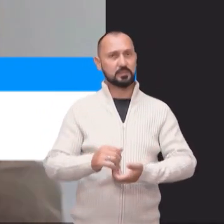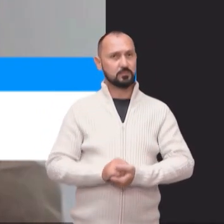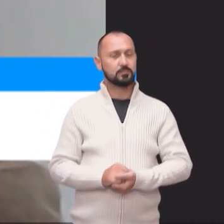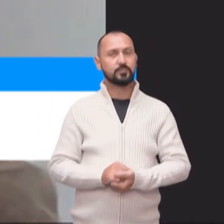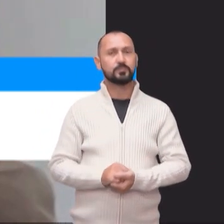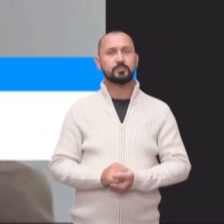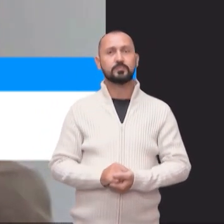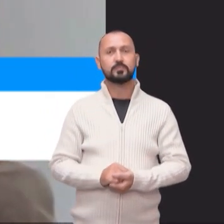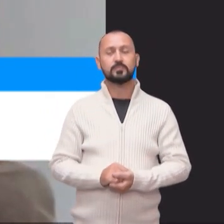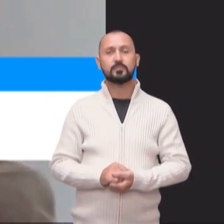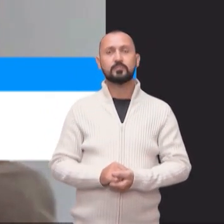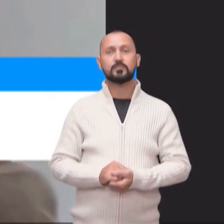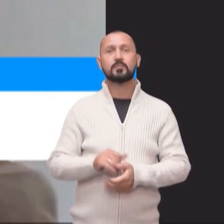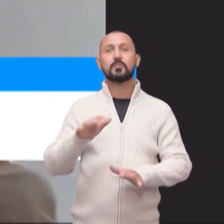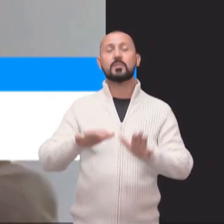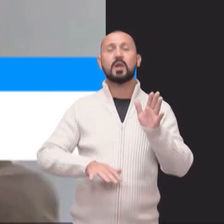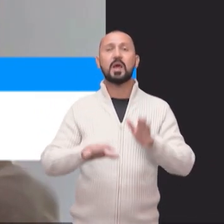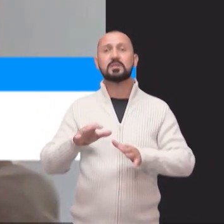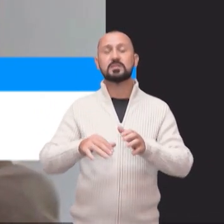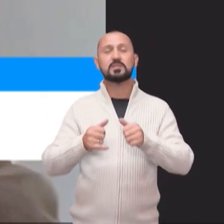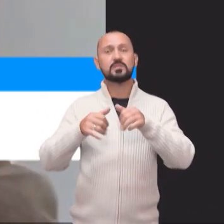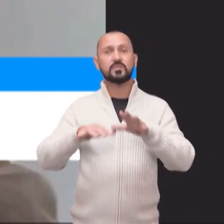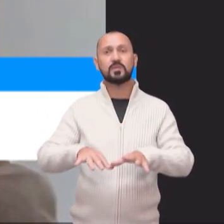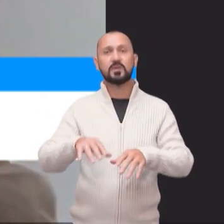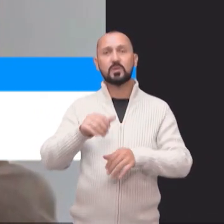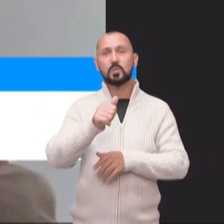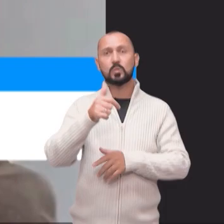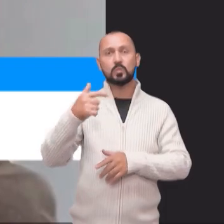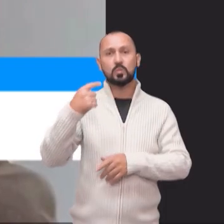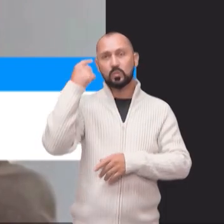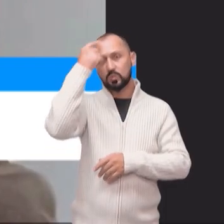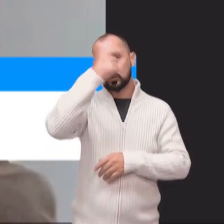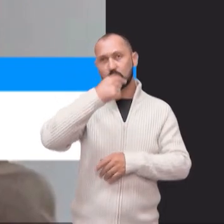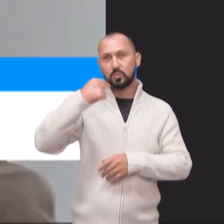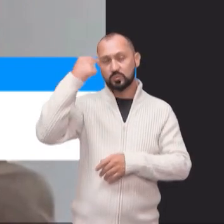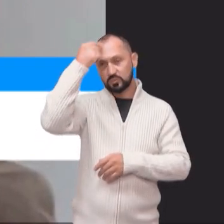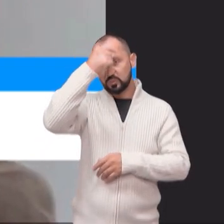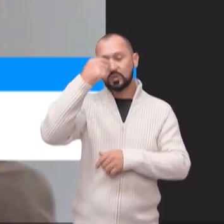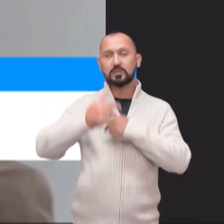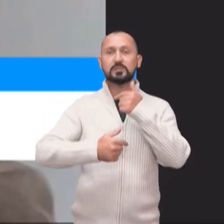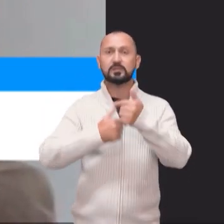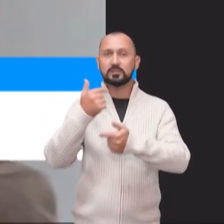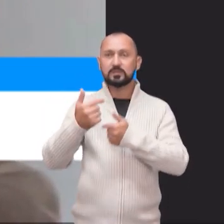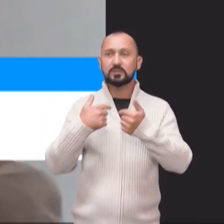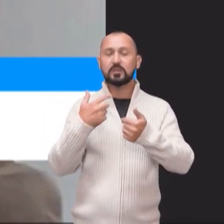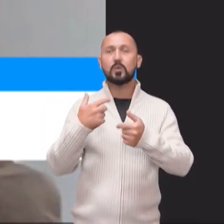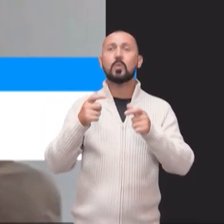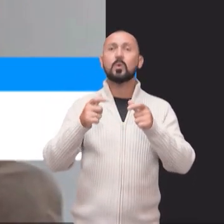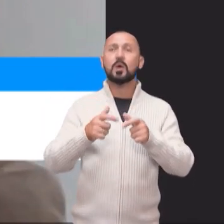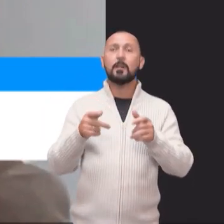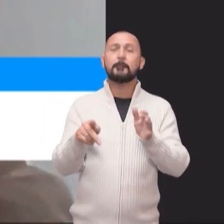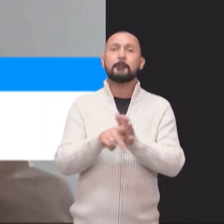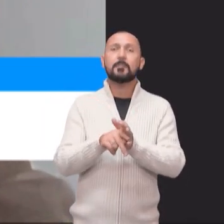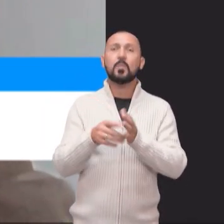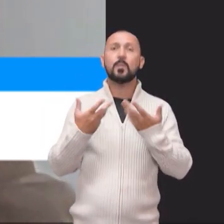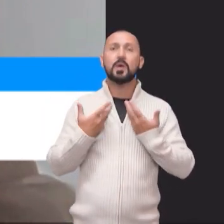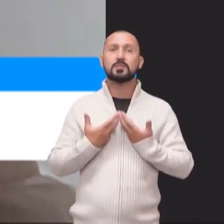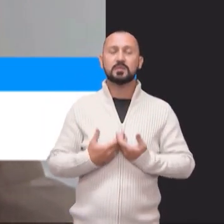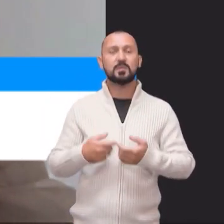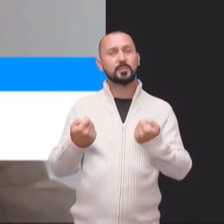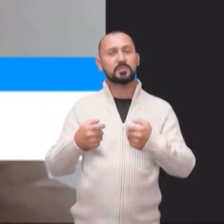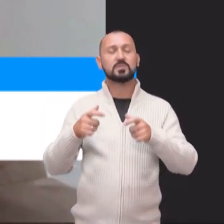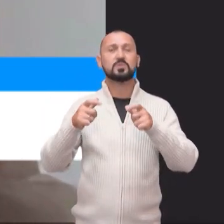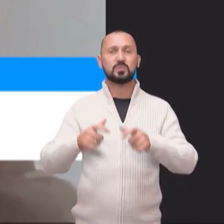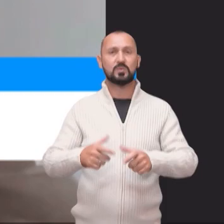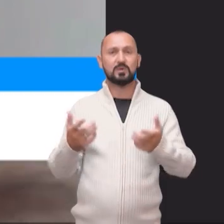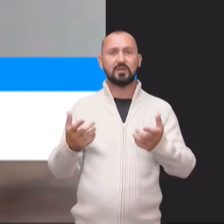merecem. Muitas vezes eles ficam num plantão de 12 horas. São 12 horas de plantão, tem tempo para descanso e precisa desse